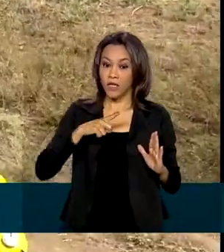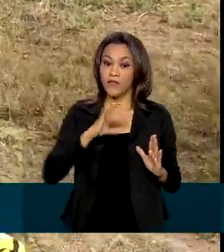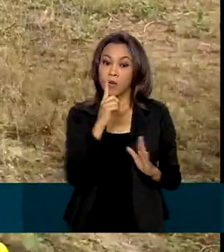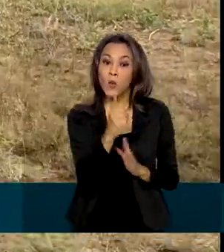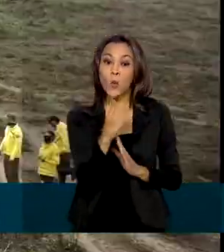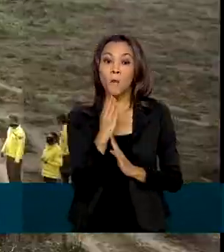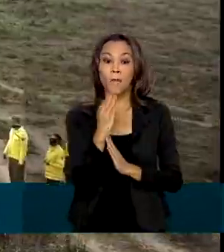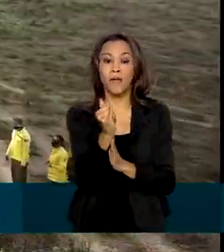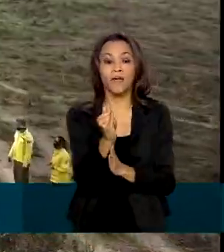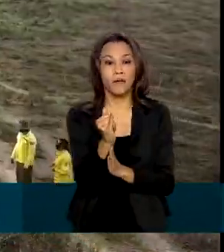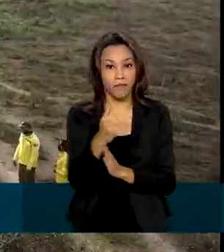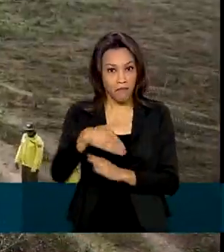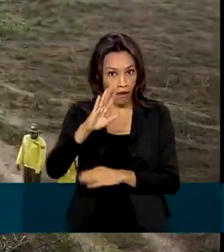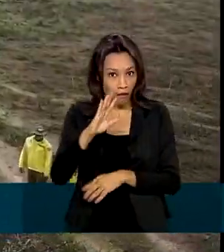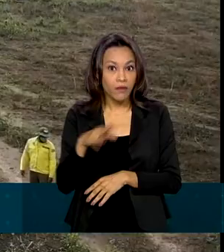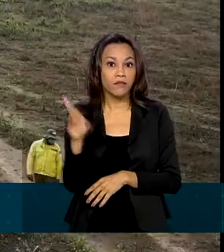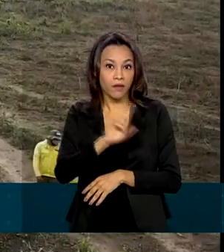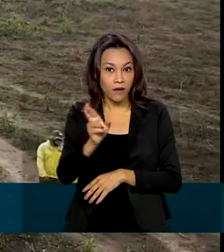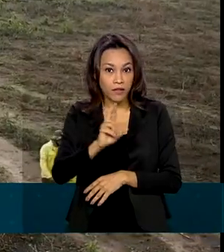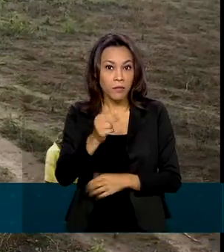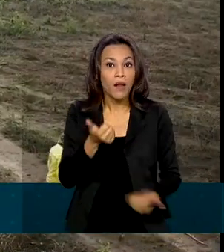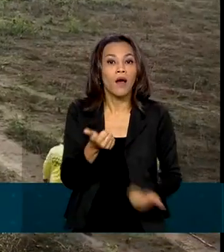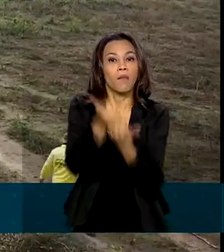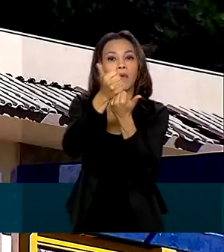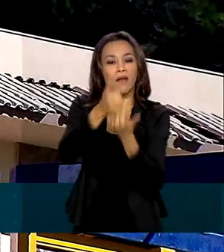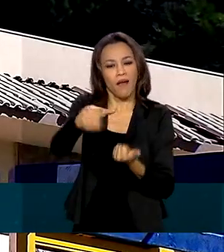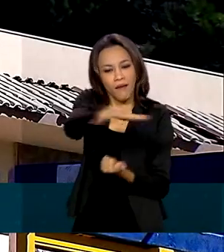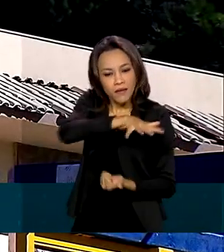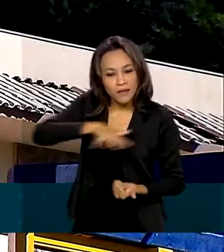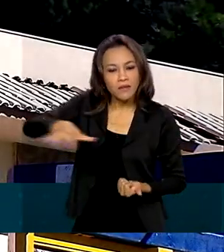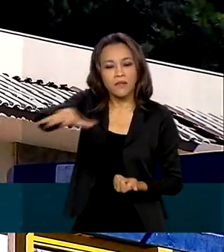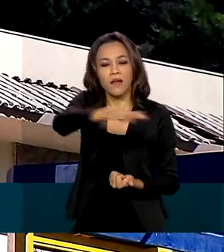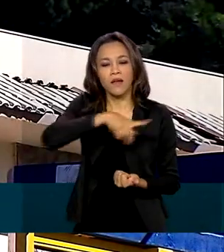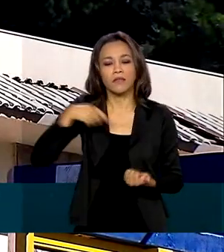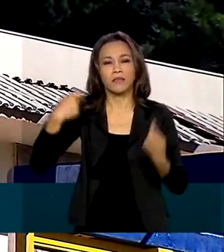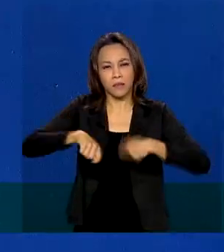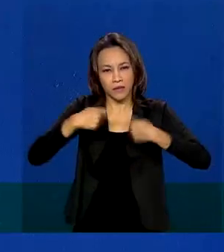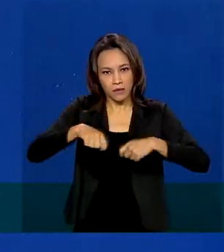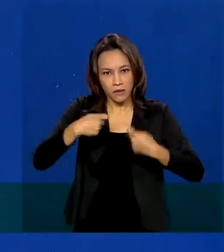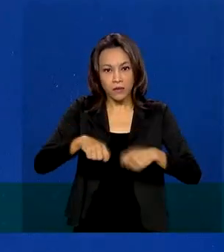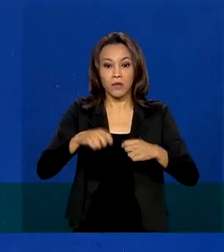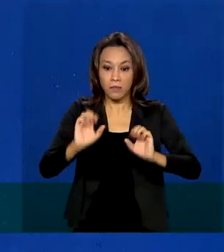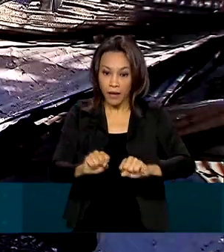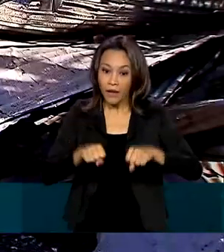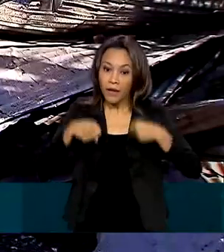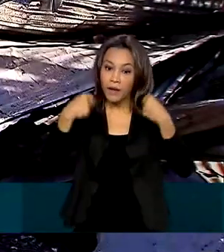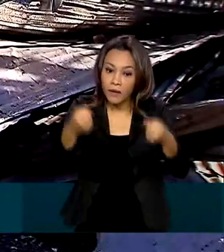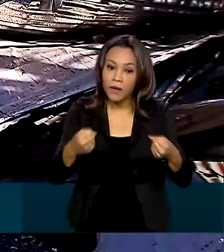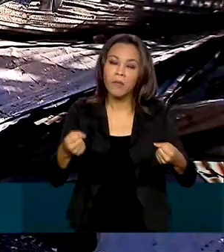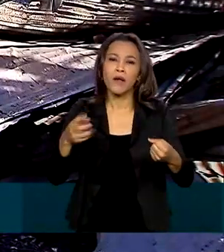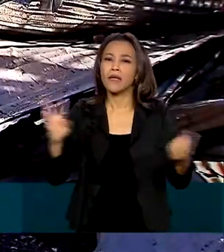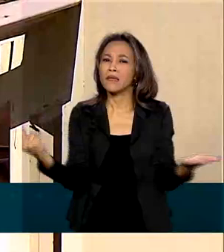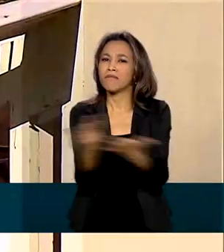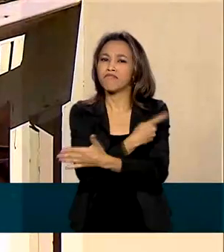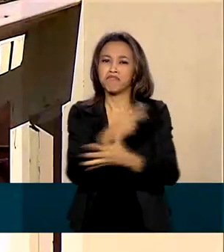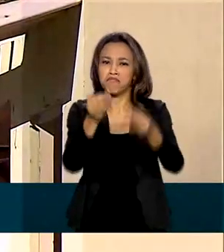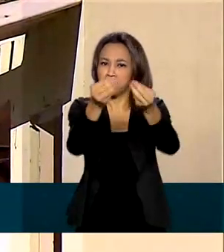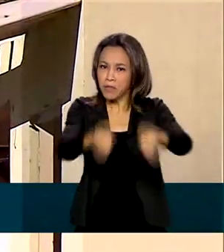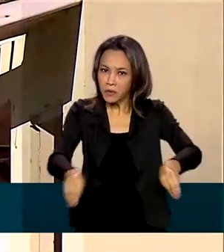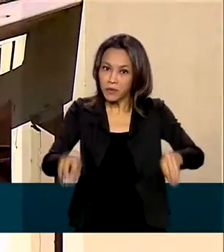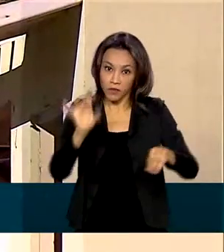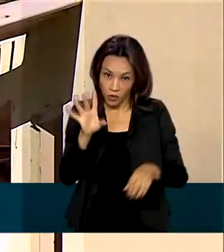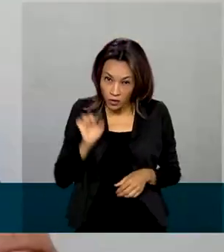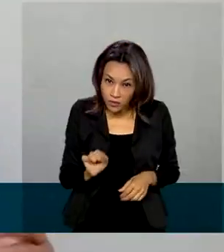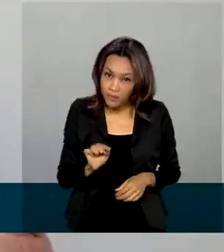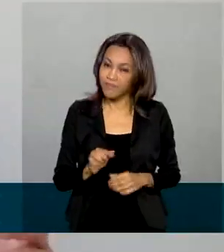um bilhão de reais para socorrer as áreas de desastre, além de prevenir e recuperar as áreas afetadas. E não